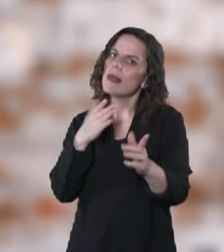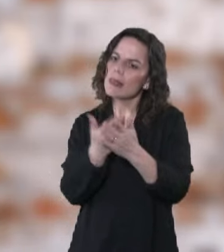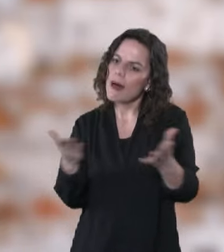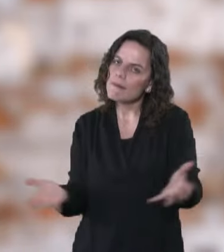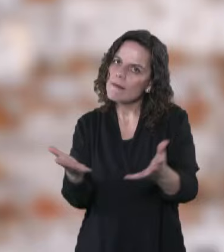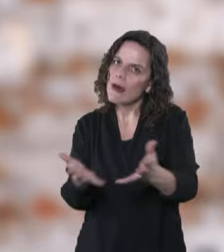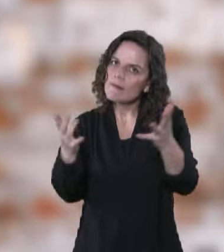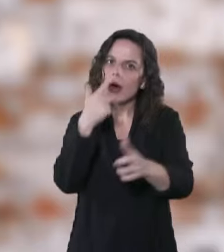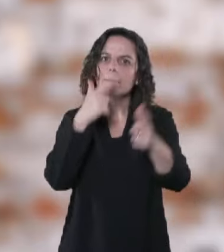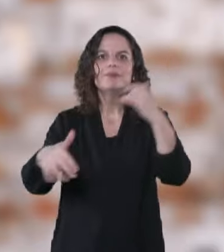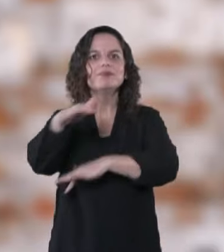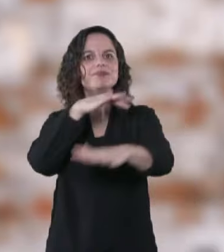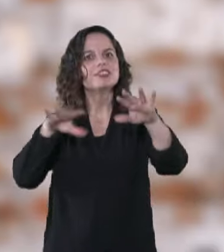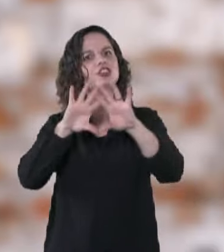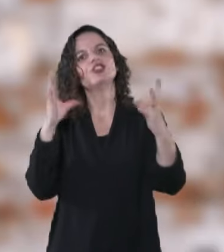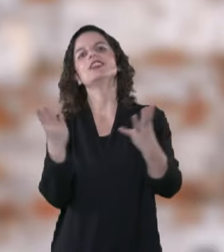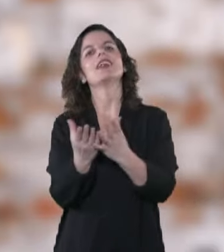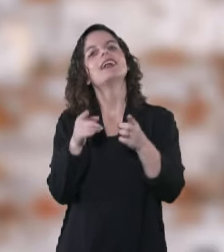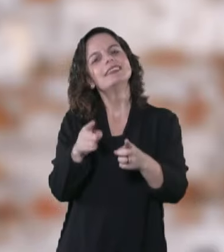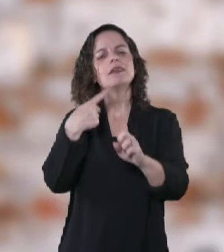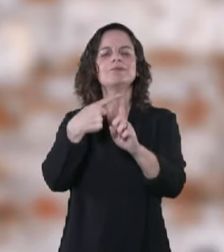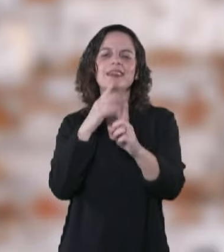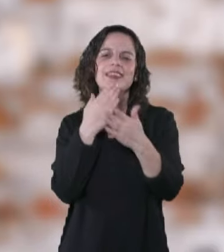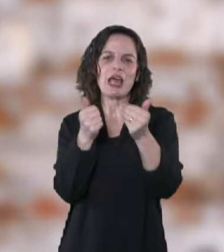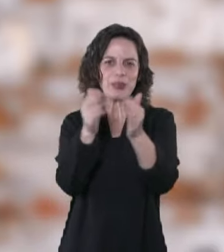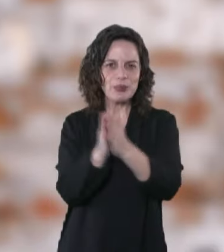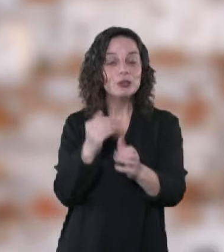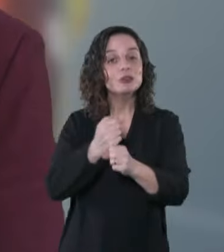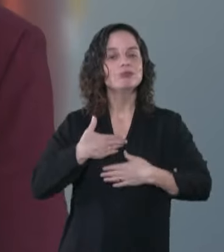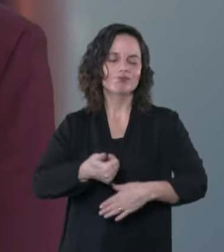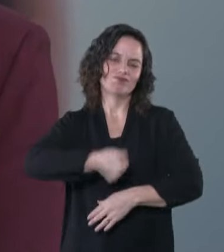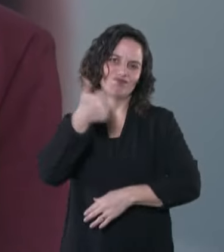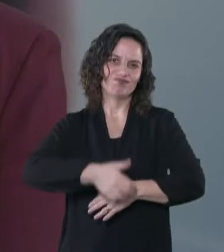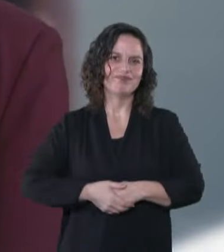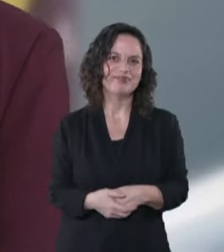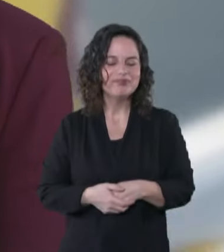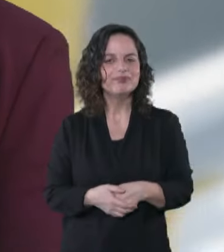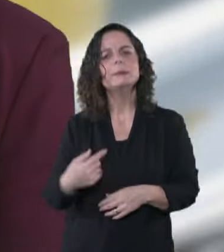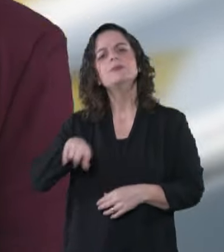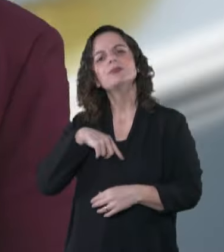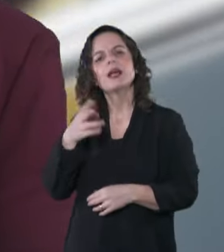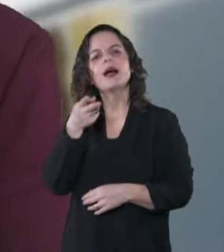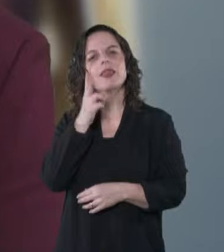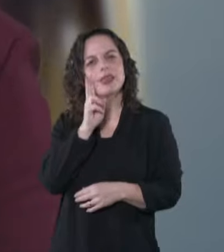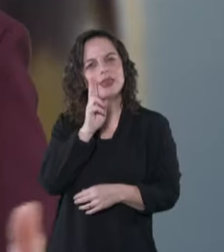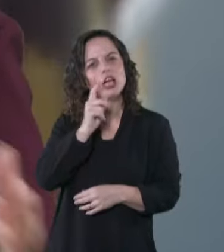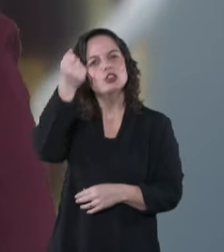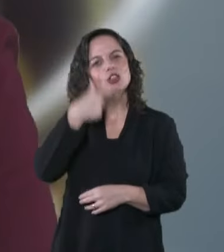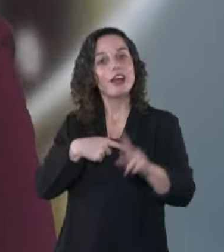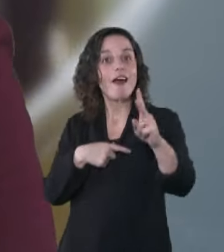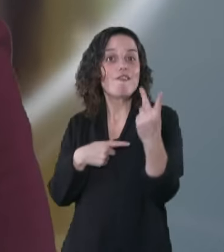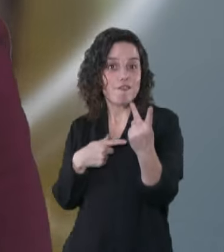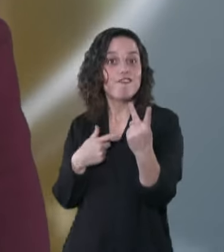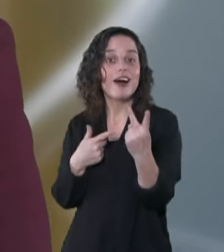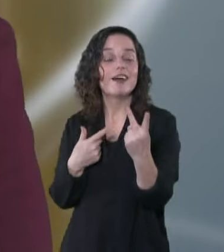trazer para os cidadãos de uma forma geral é benéfico para todos e para a profissão, vai ser muito bom. Nós assistimos nestas duas histórias que